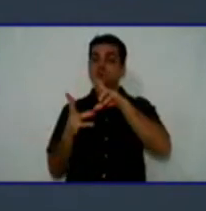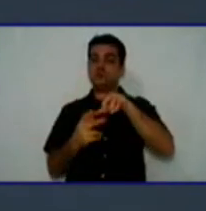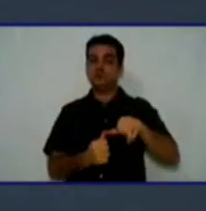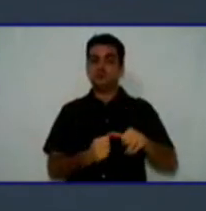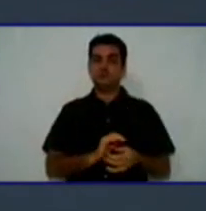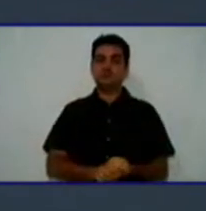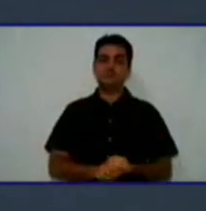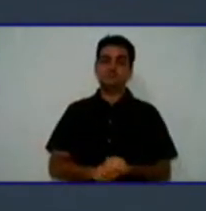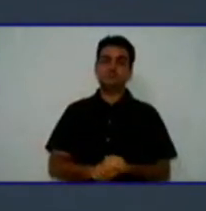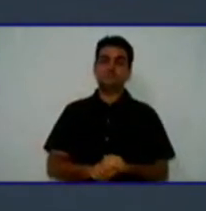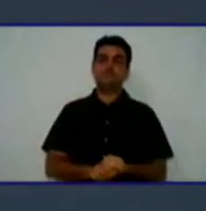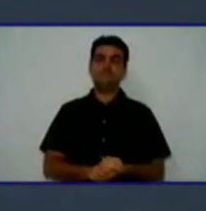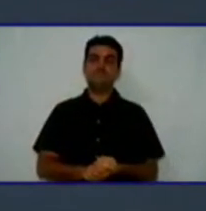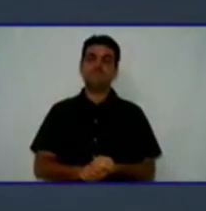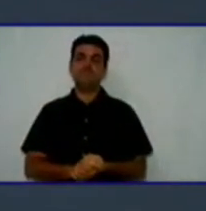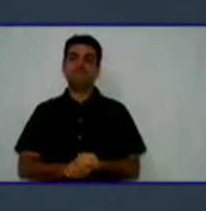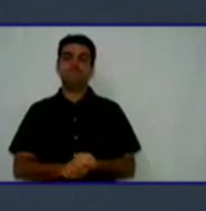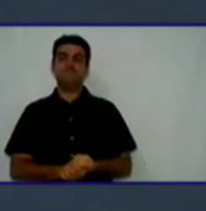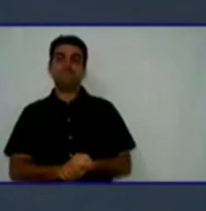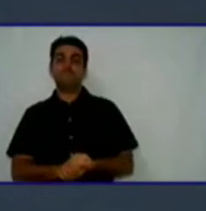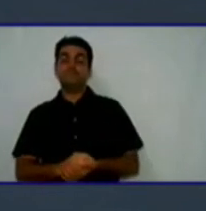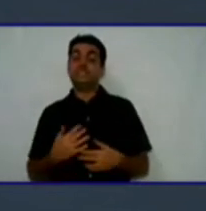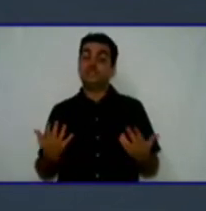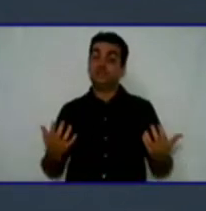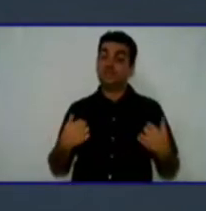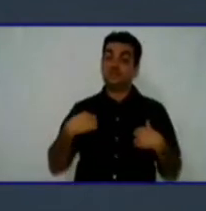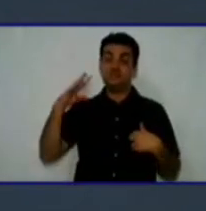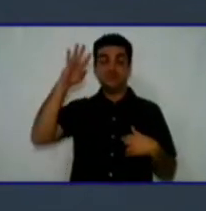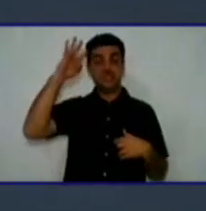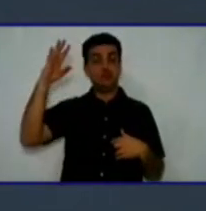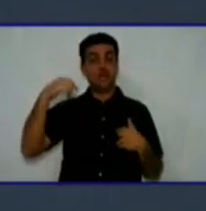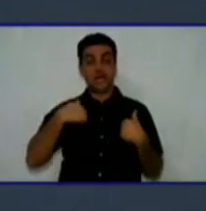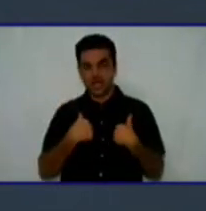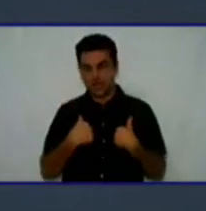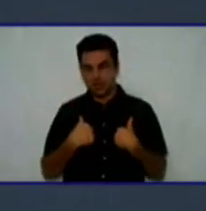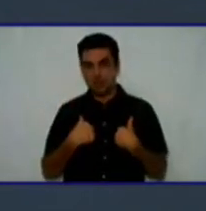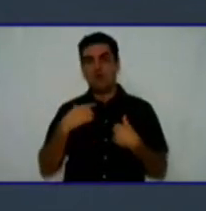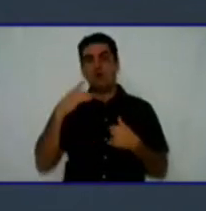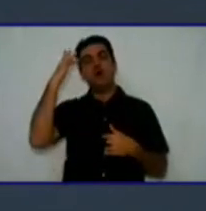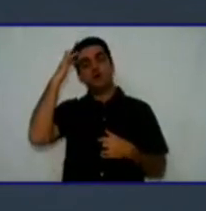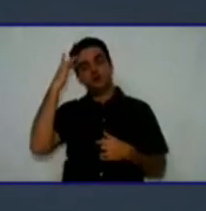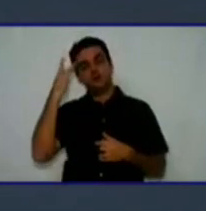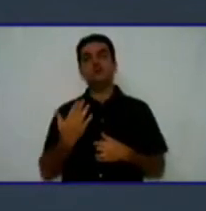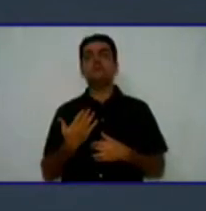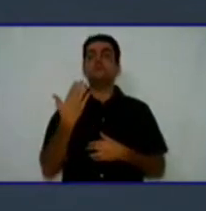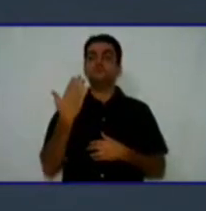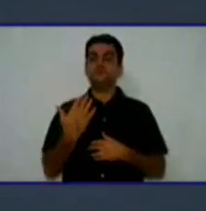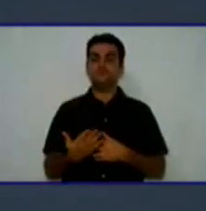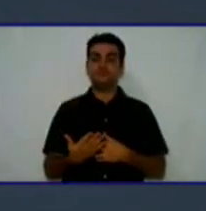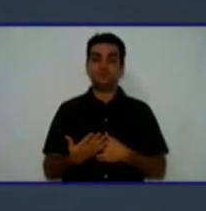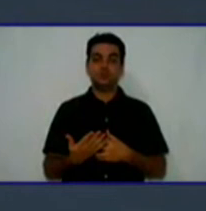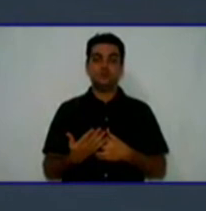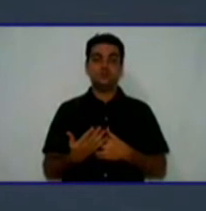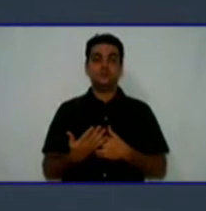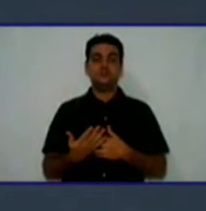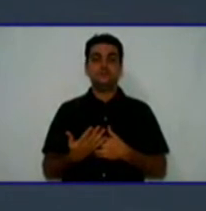Mundial. Essa percepção, em meu modo de ver, com o devido